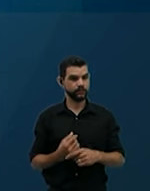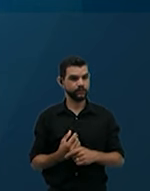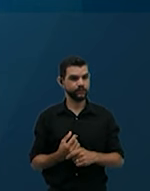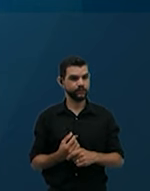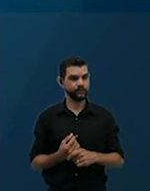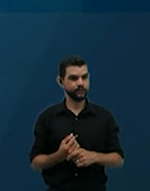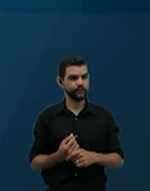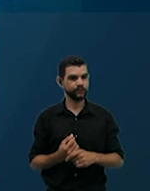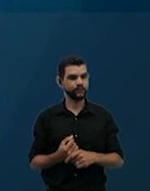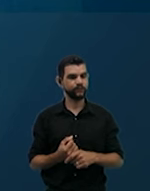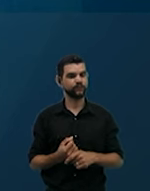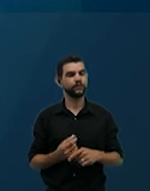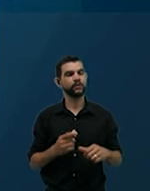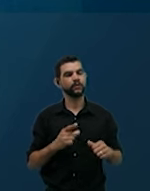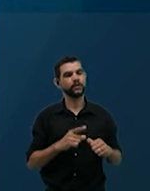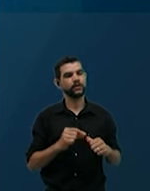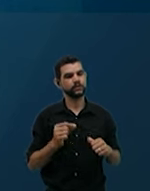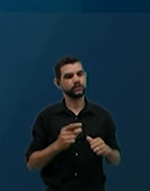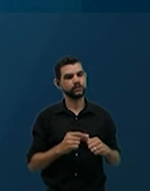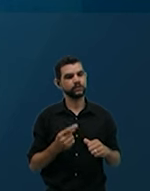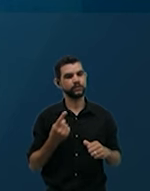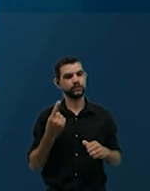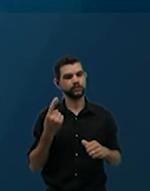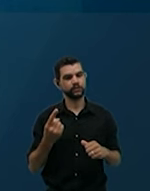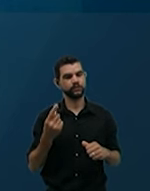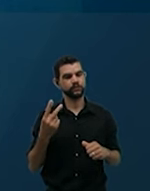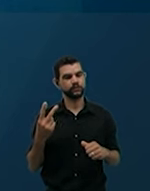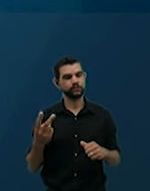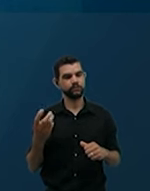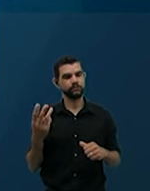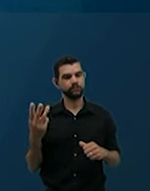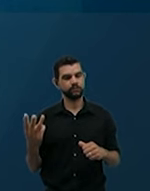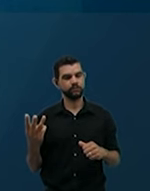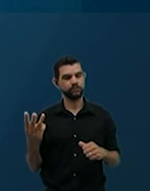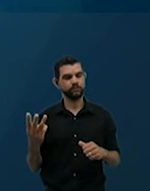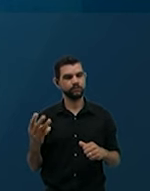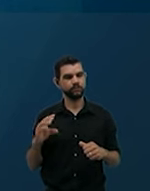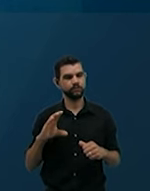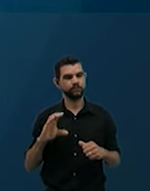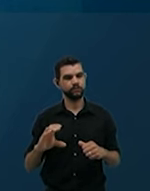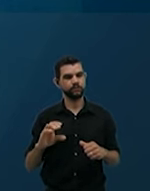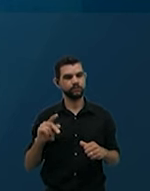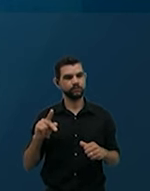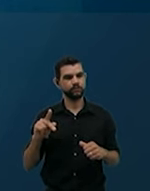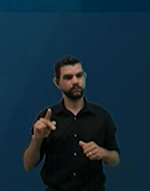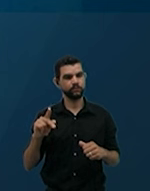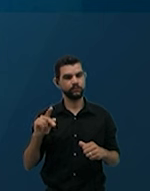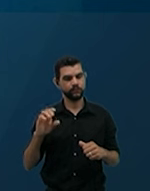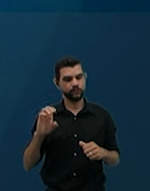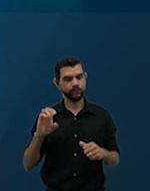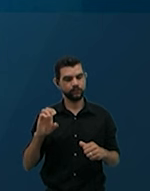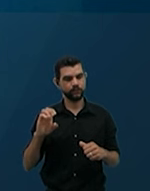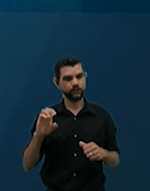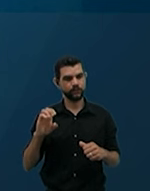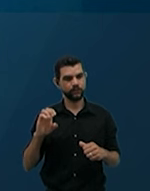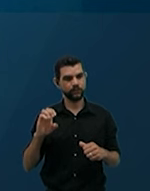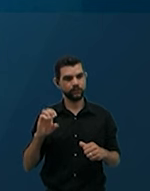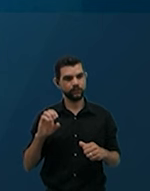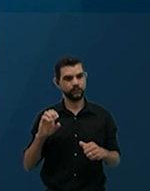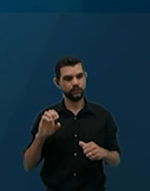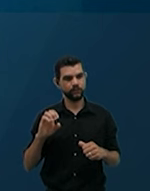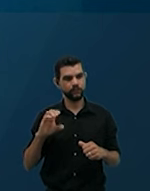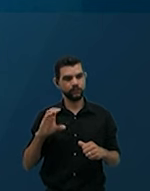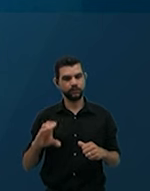artigo 123 do CTN. Portanto, a prévia ciência e a eventual